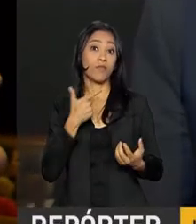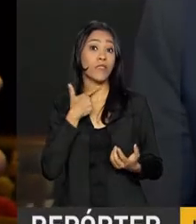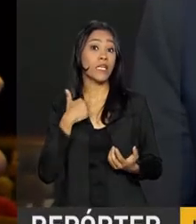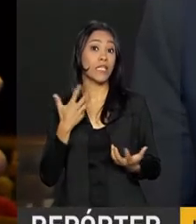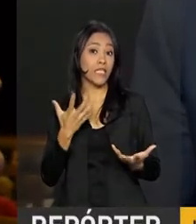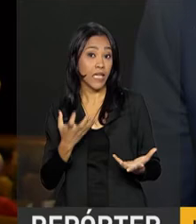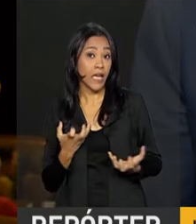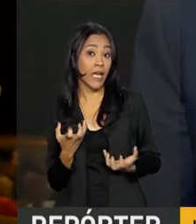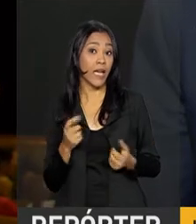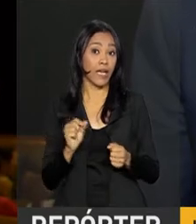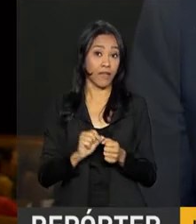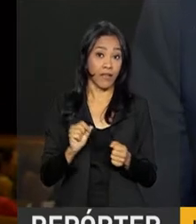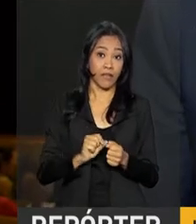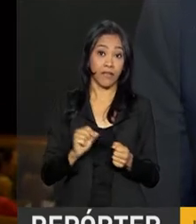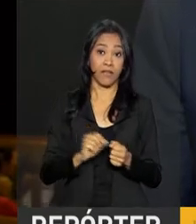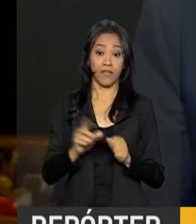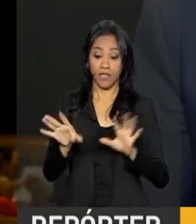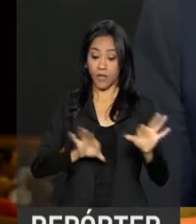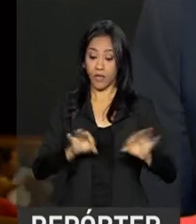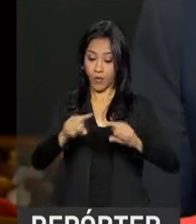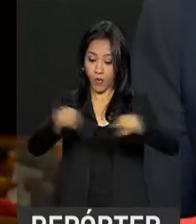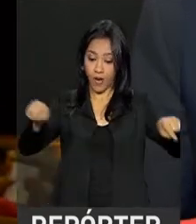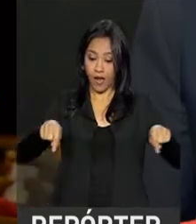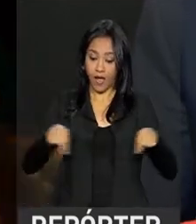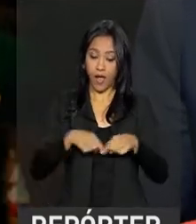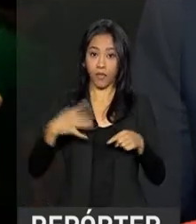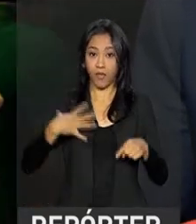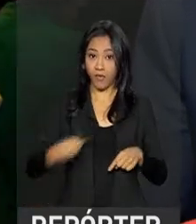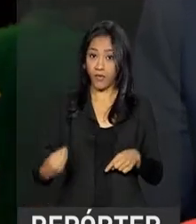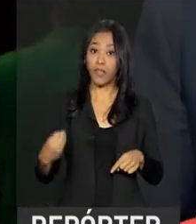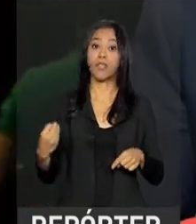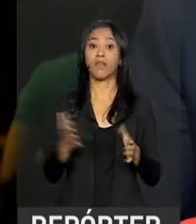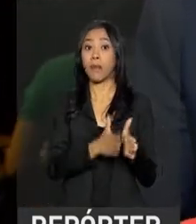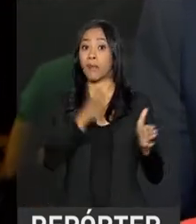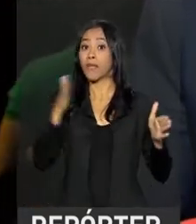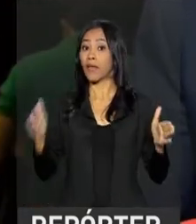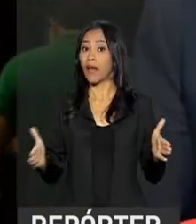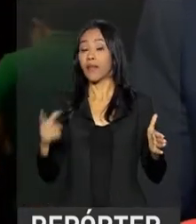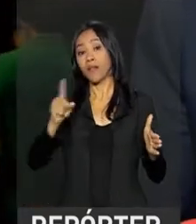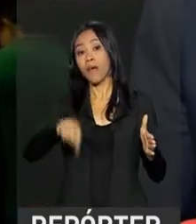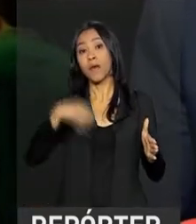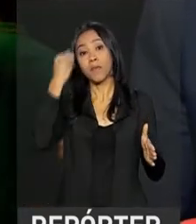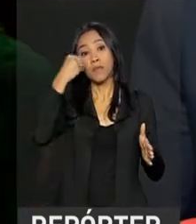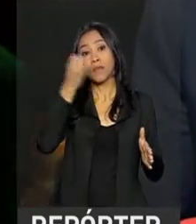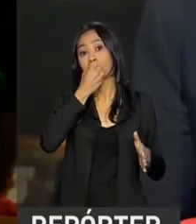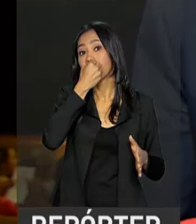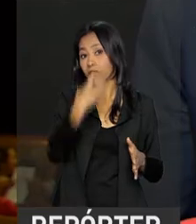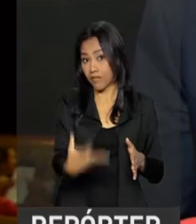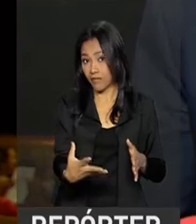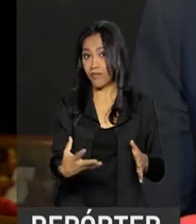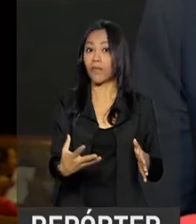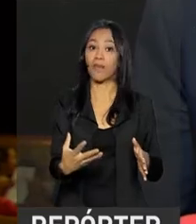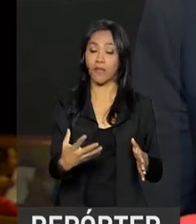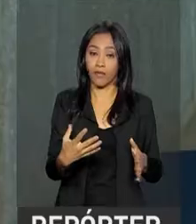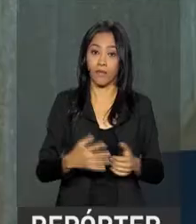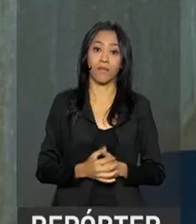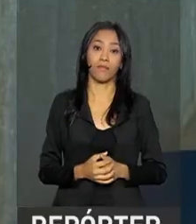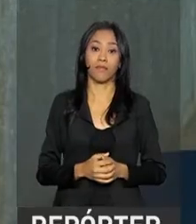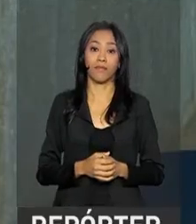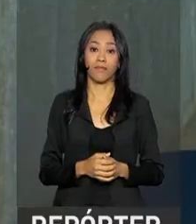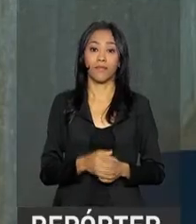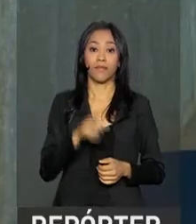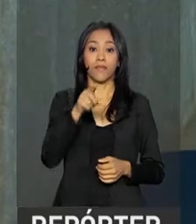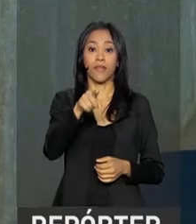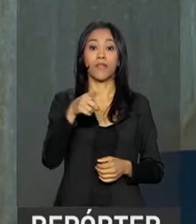fazer um corte bem bonitinho para nossa filha vai ampliar a forma como a gente gostaria então vai ser uma experiência muito boa assim fazer raízes né o